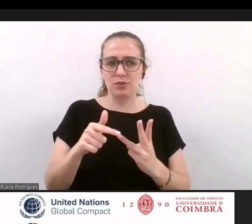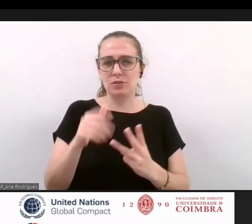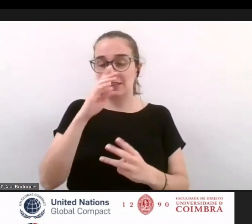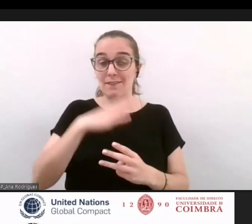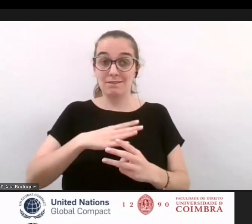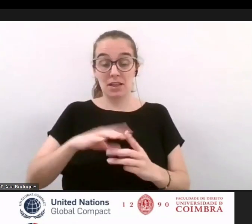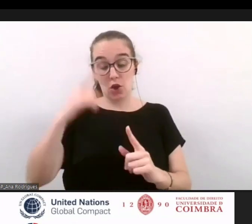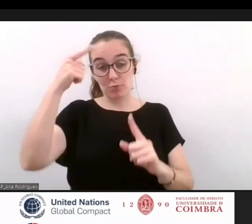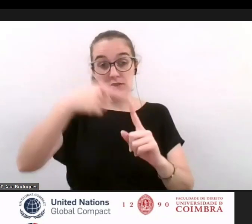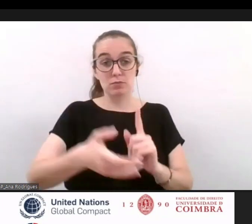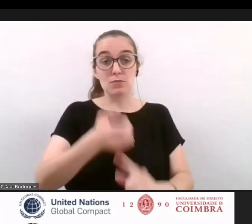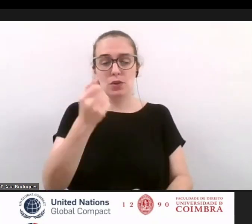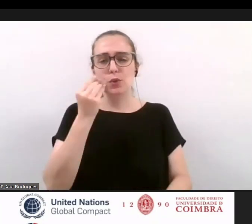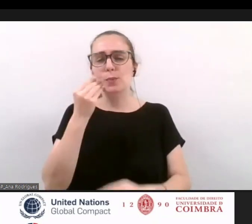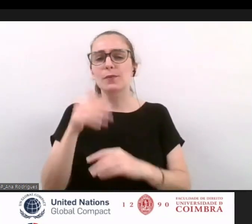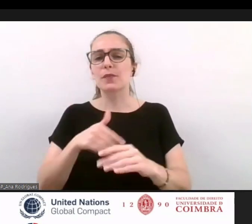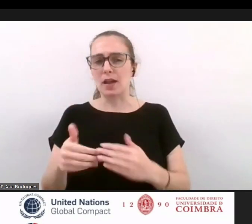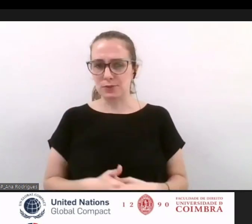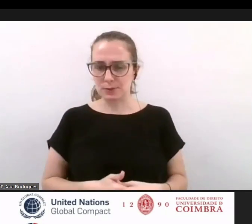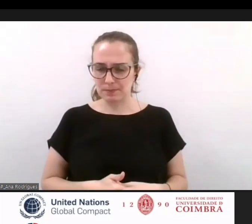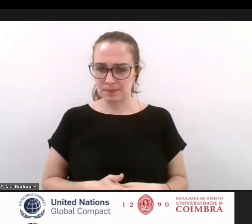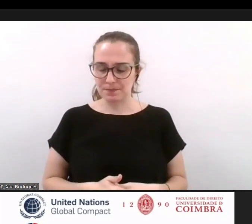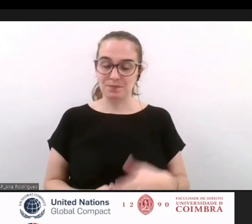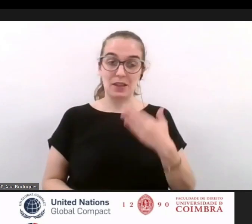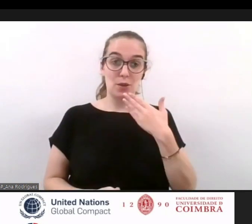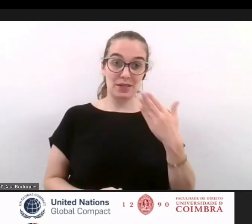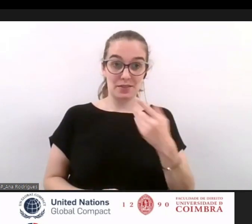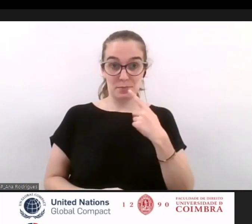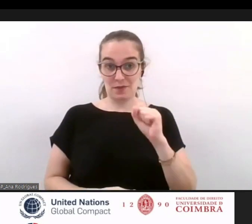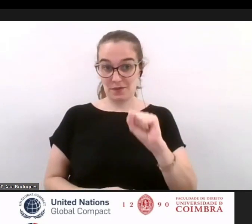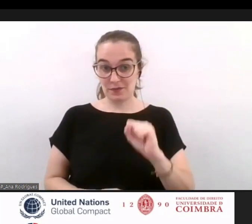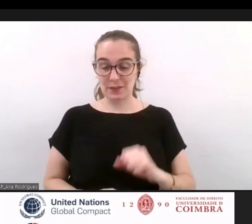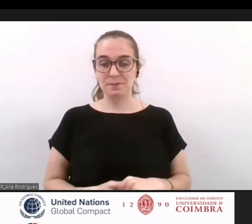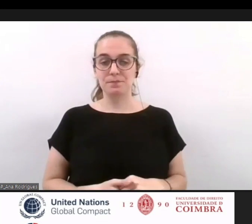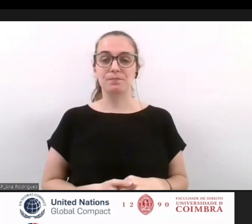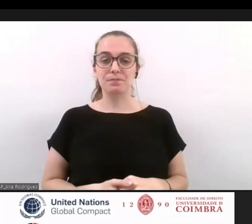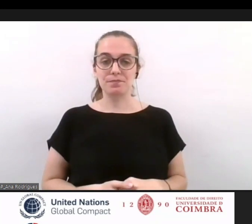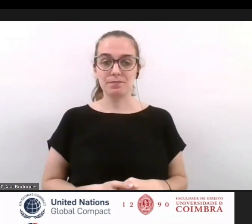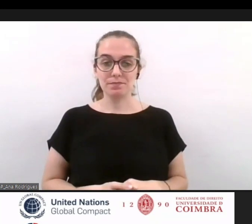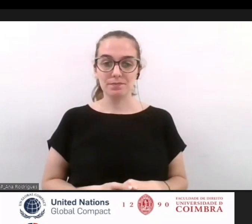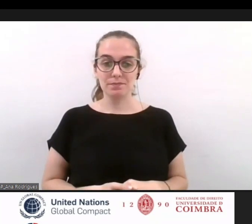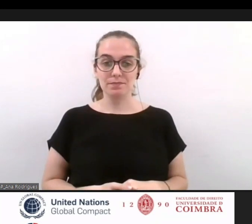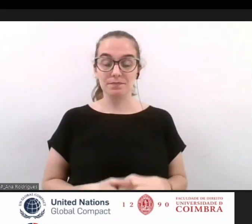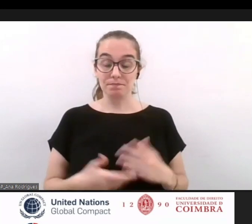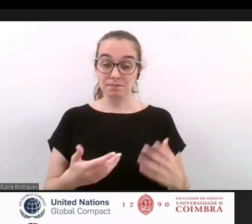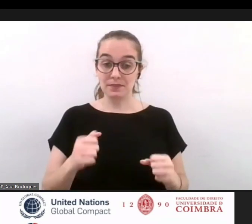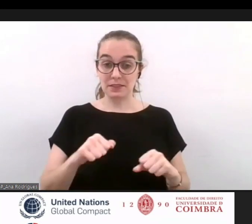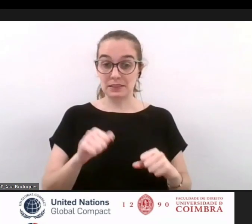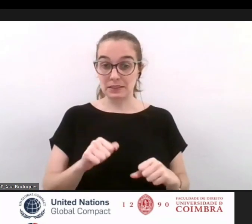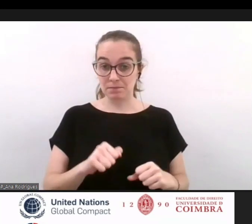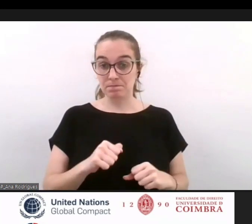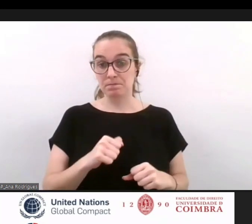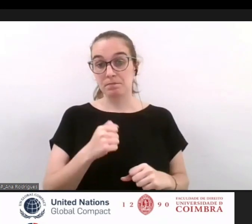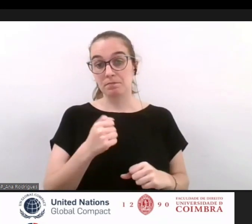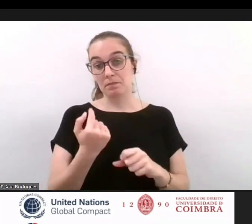grandes objetivos? Muito obrigada pela questão, porque me permite, de facto, elaborar relativamente àquilo que